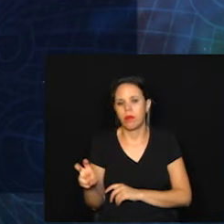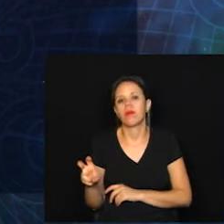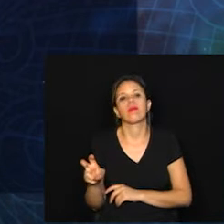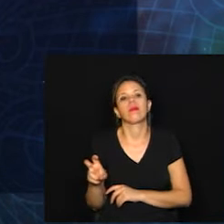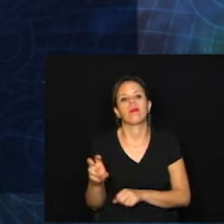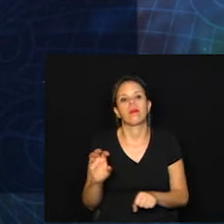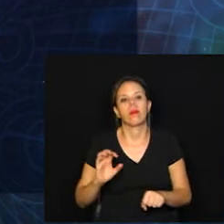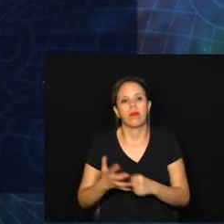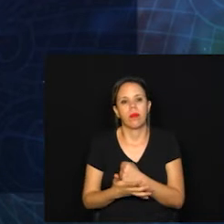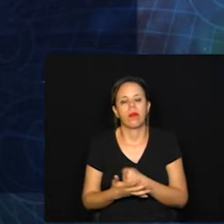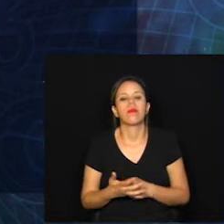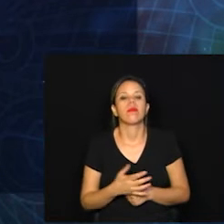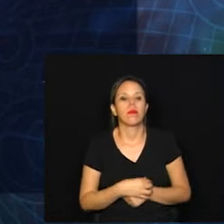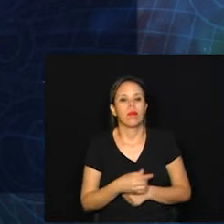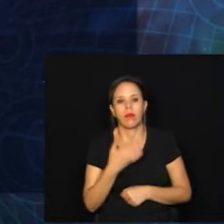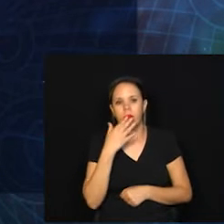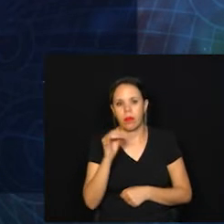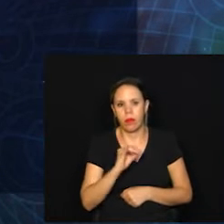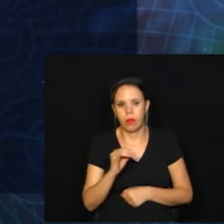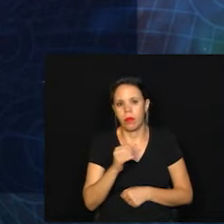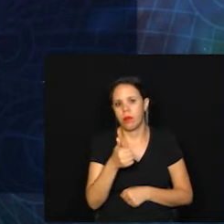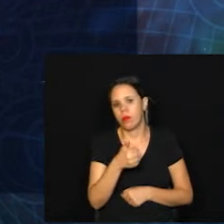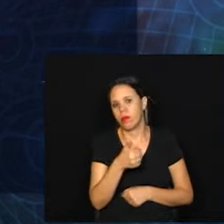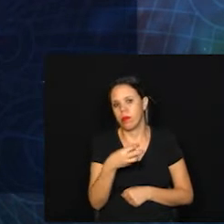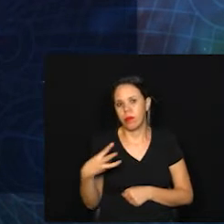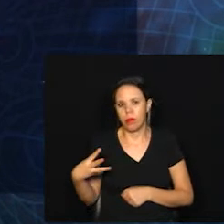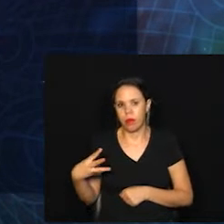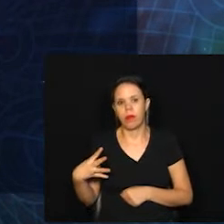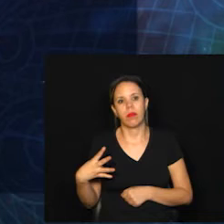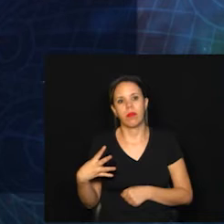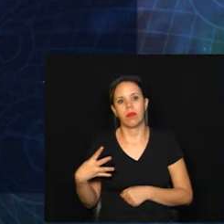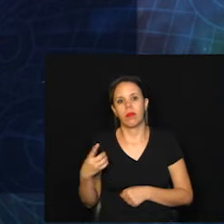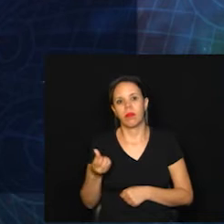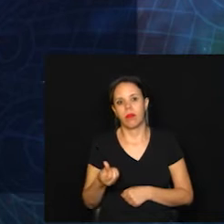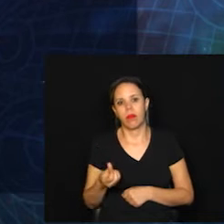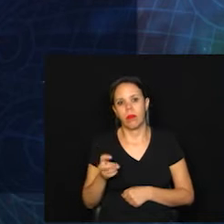67.635 casos. Indaiatuba aparece na sequência com